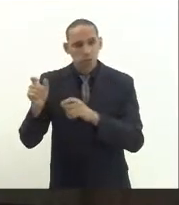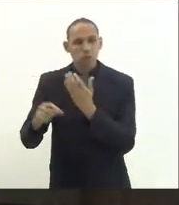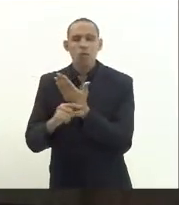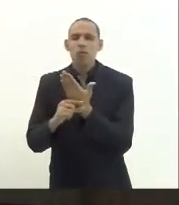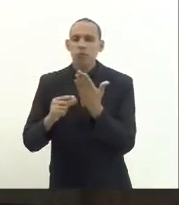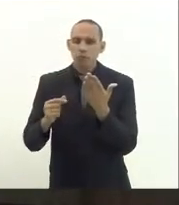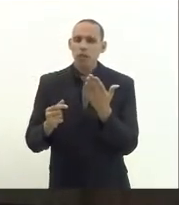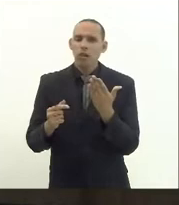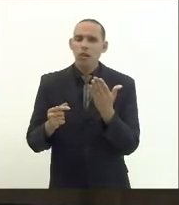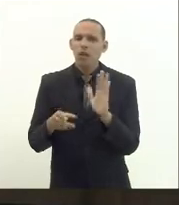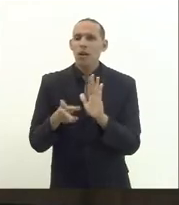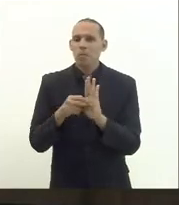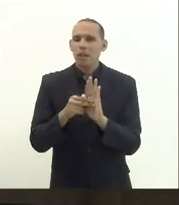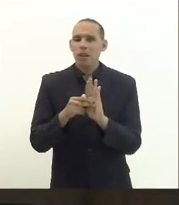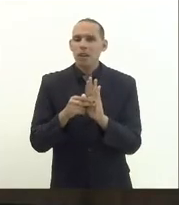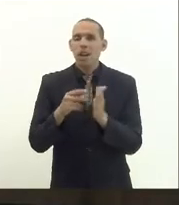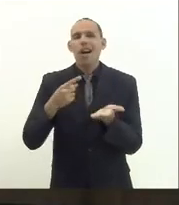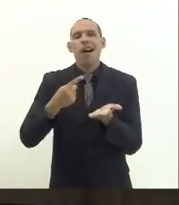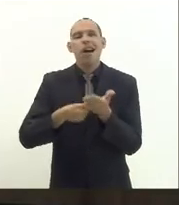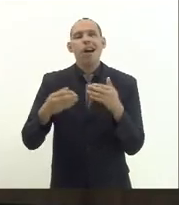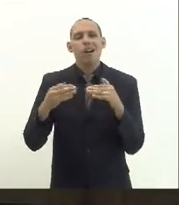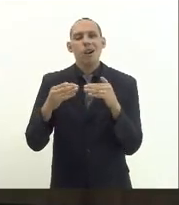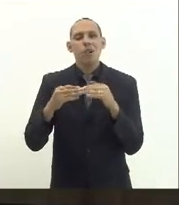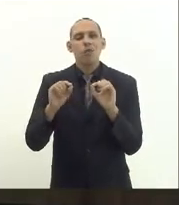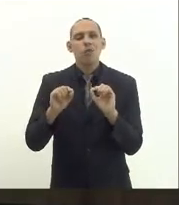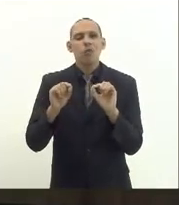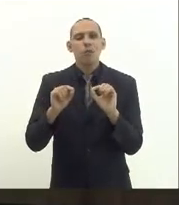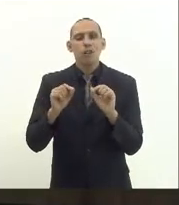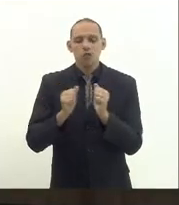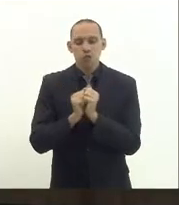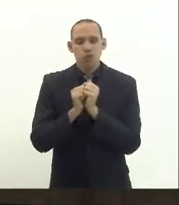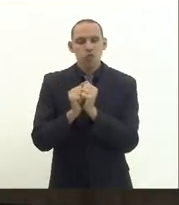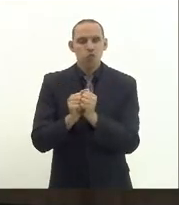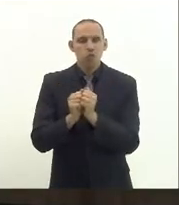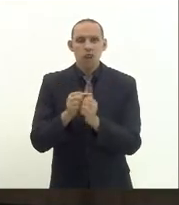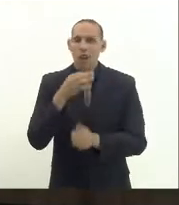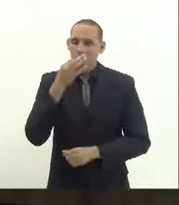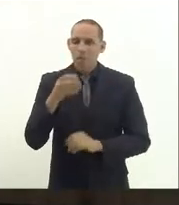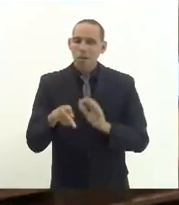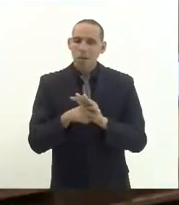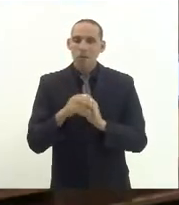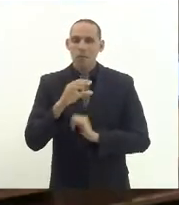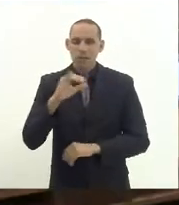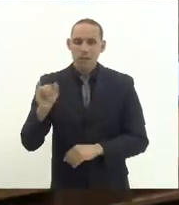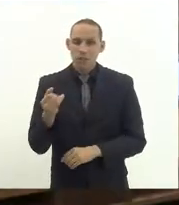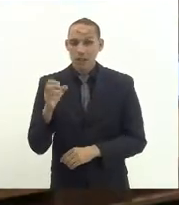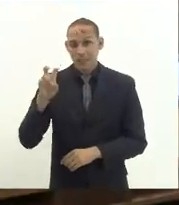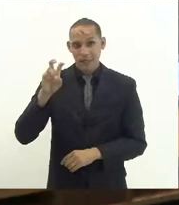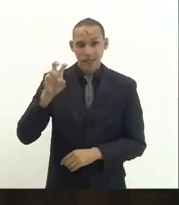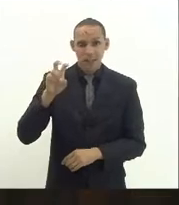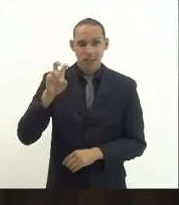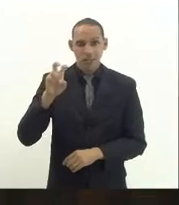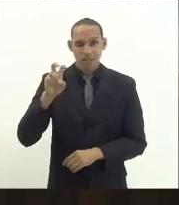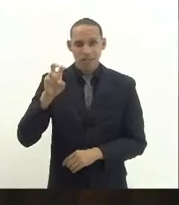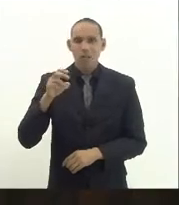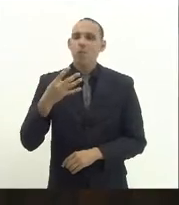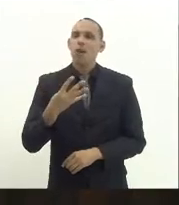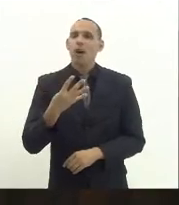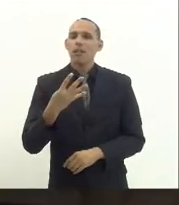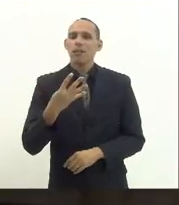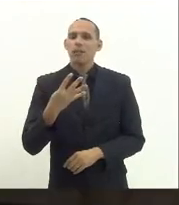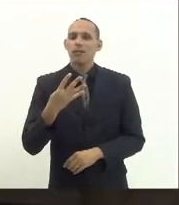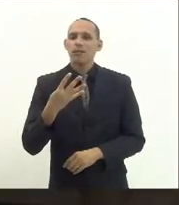e houve um acordo para incorporá-las não parecer da ccj e tem cinco em aqui no aqui tinha